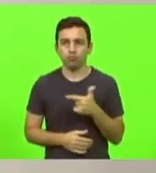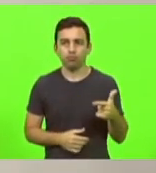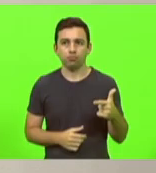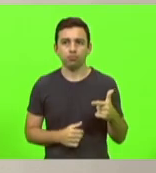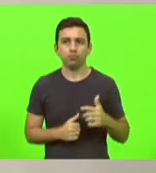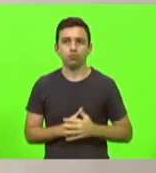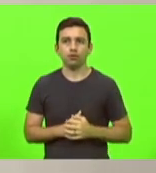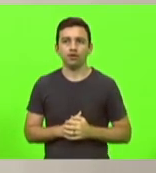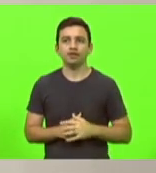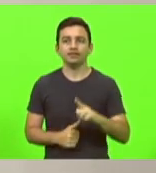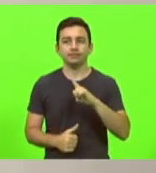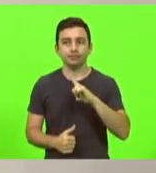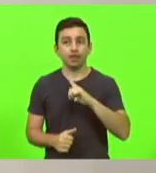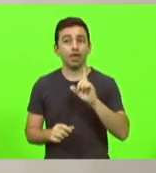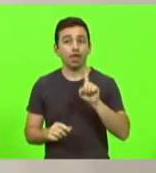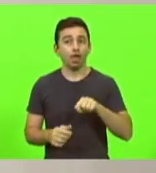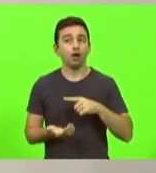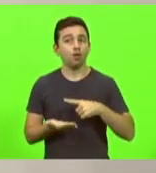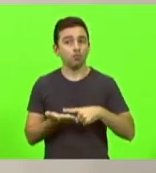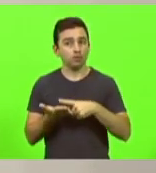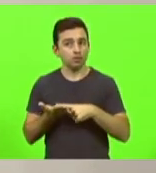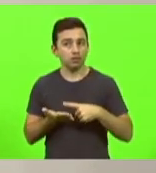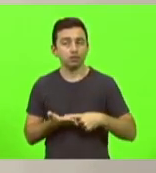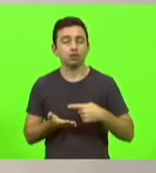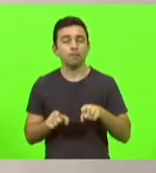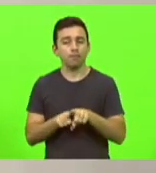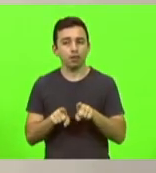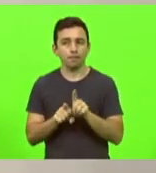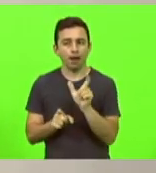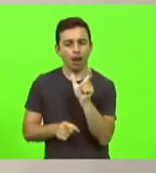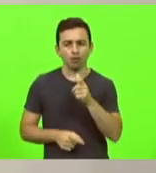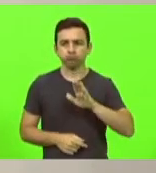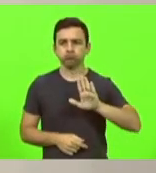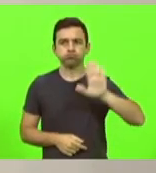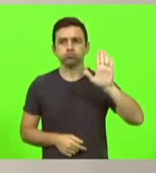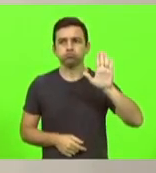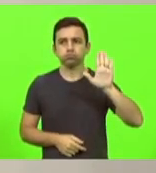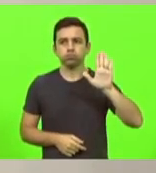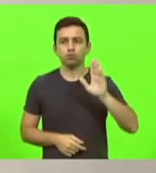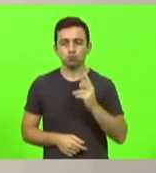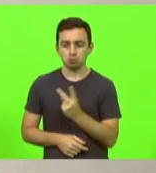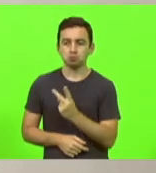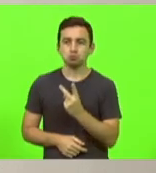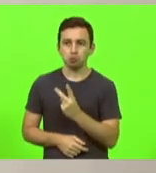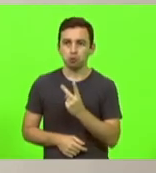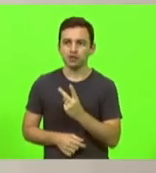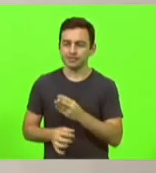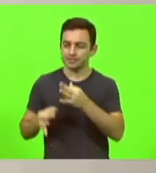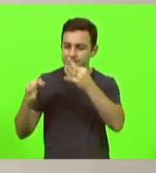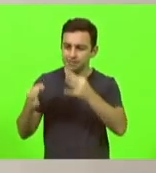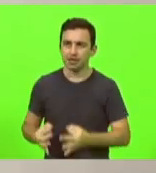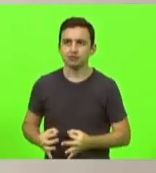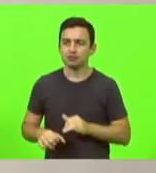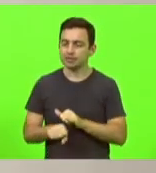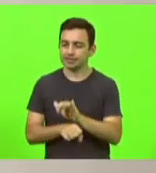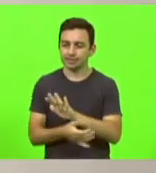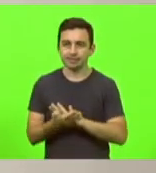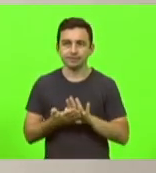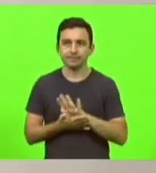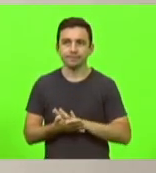existe acordos, existe palavras. E esses dois cidadãos cumpriram com a palavra. Parabéns.